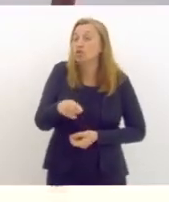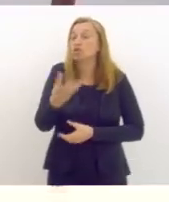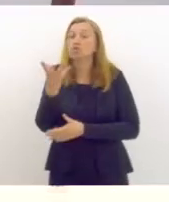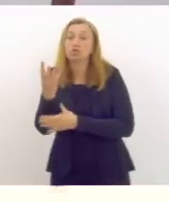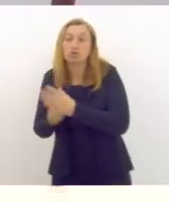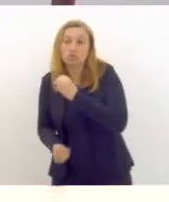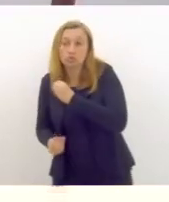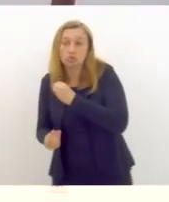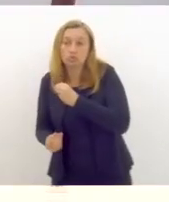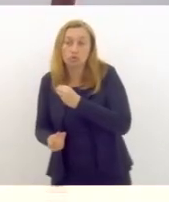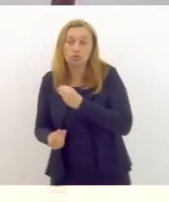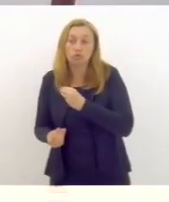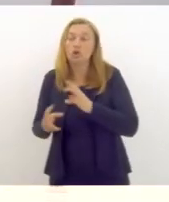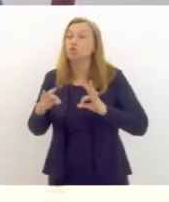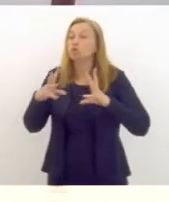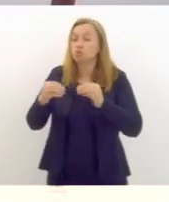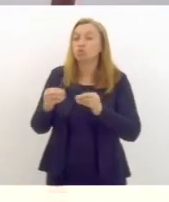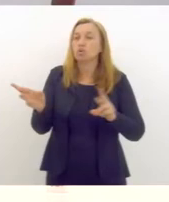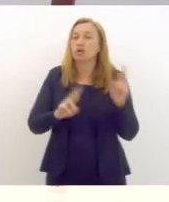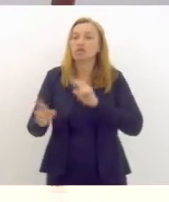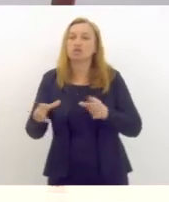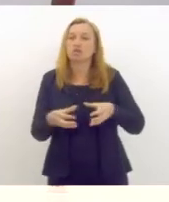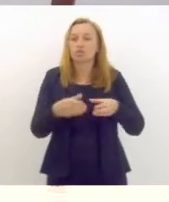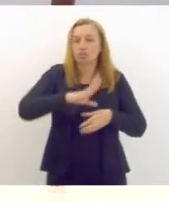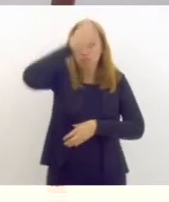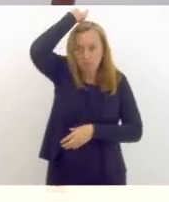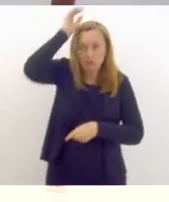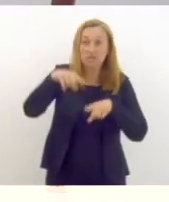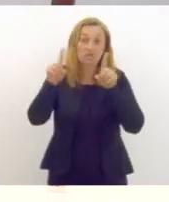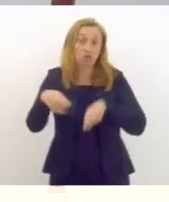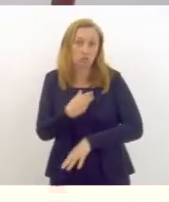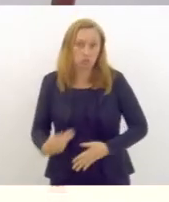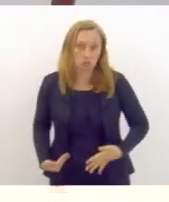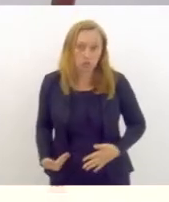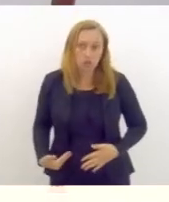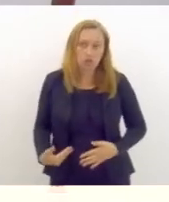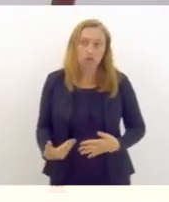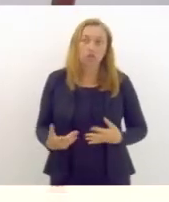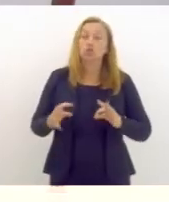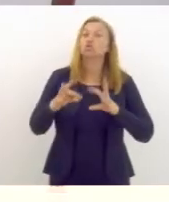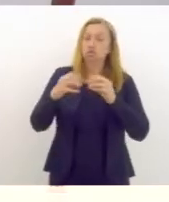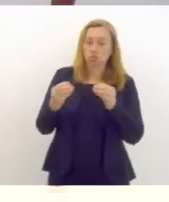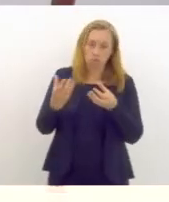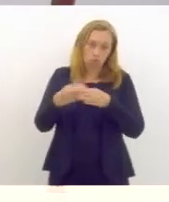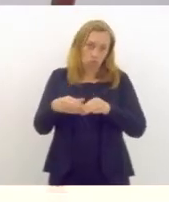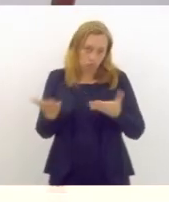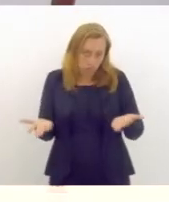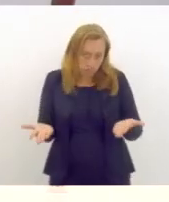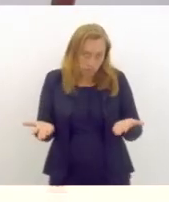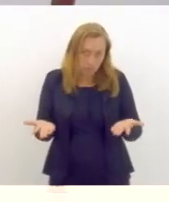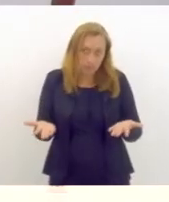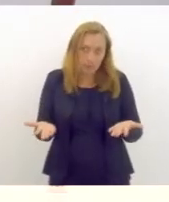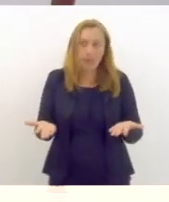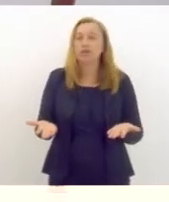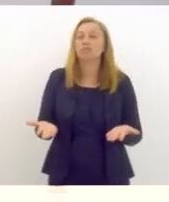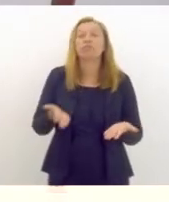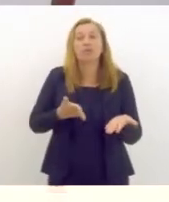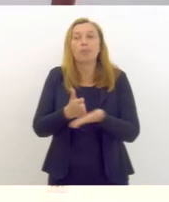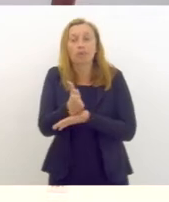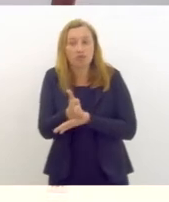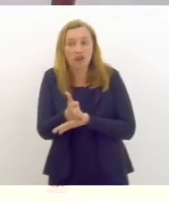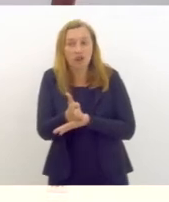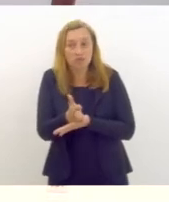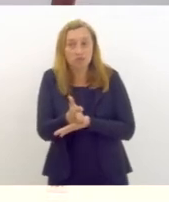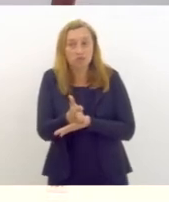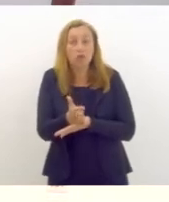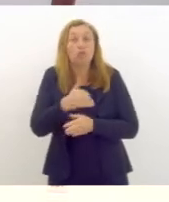inativos tudo relacionado ao corpo de bombeiro que tem a ver com servidor público dentre isso todos os concursos isso foi aprovado por